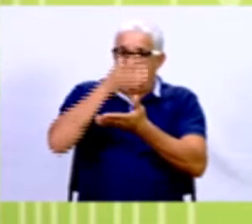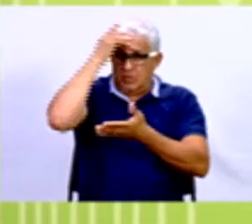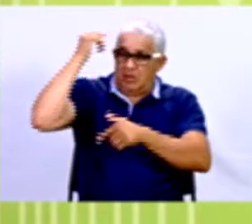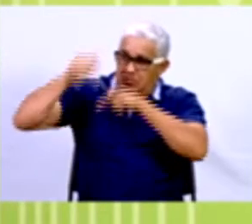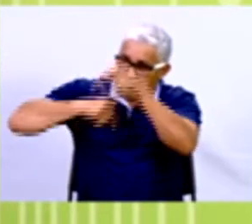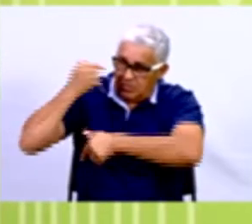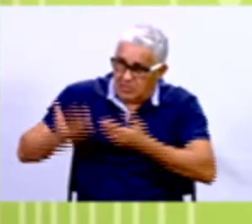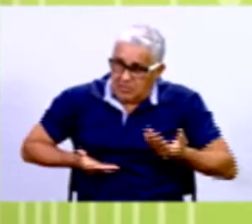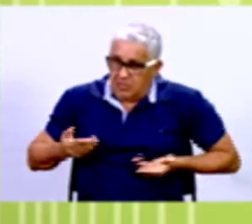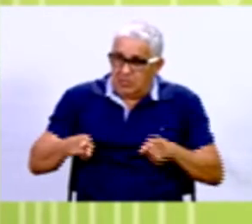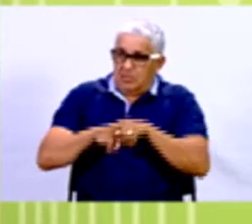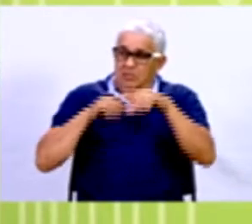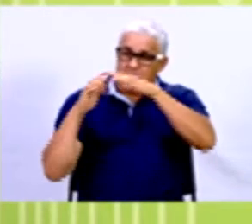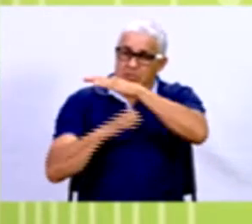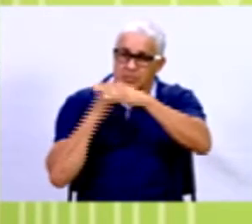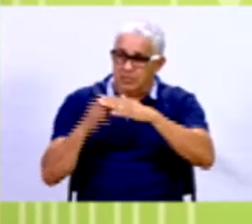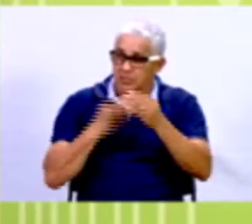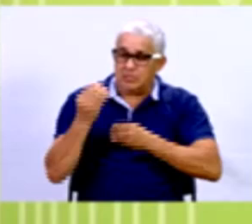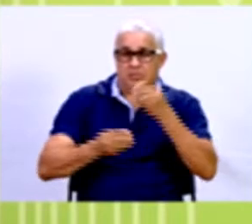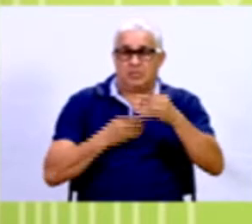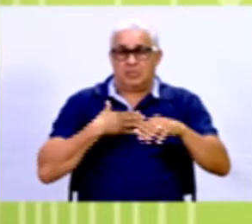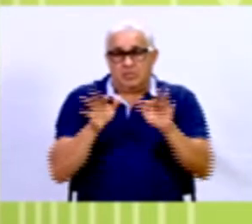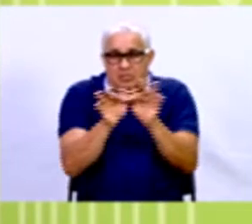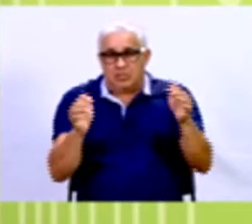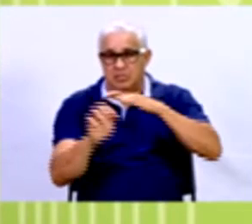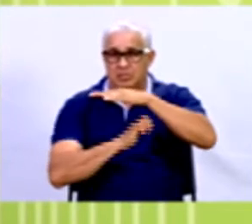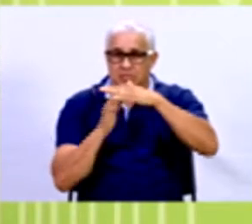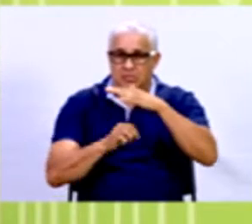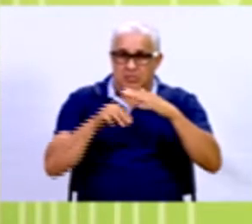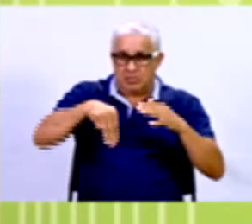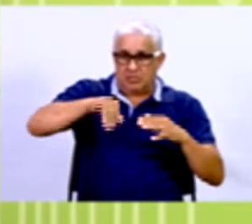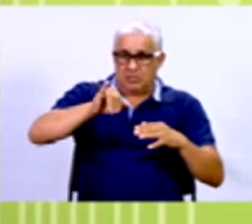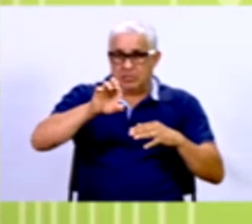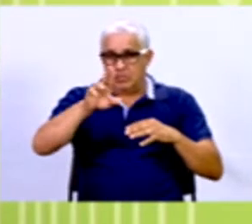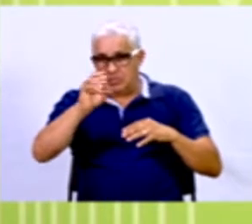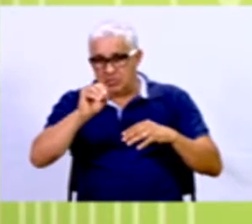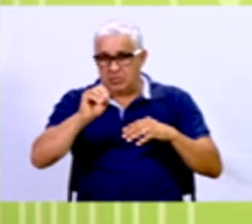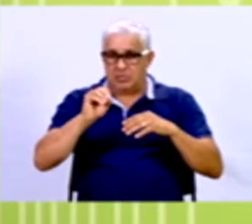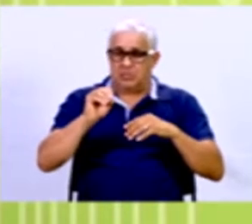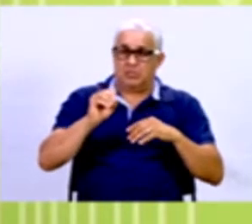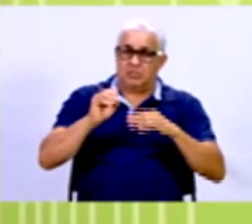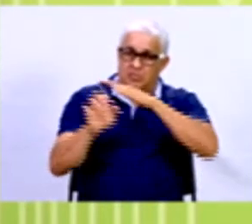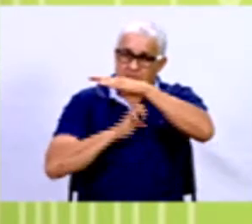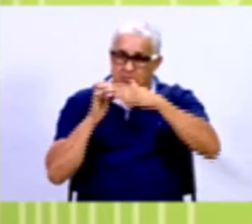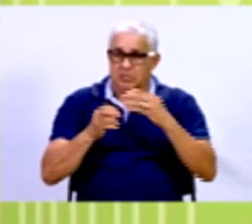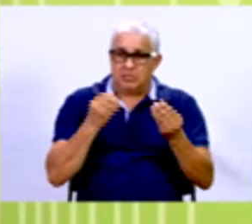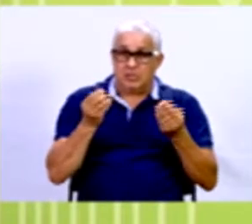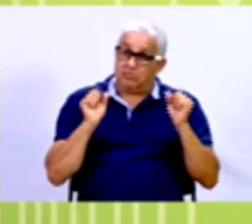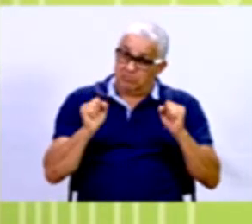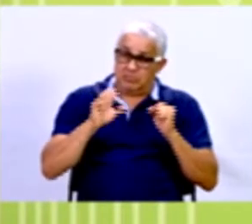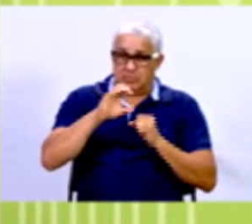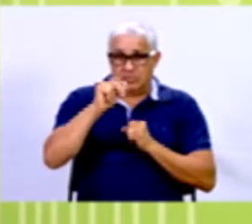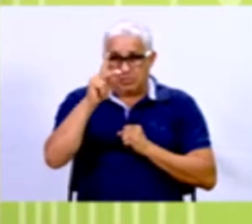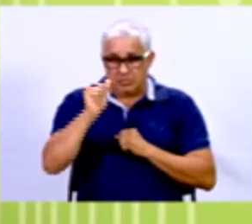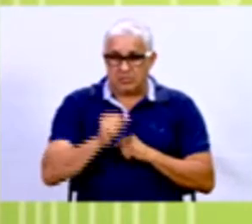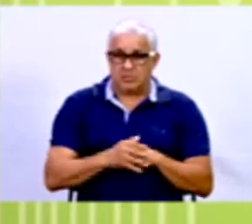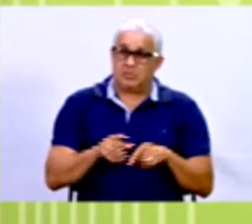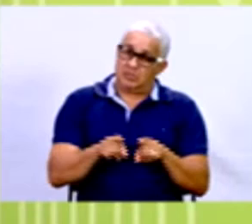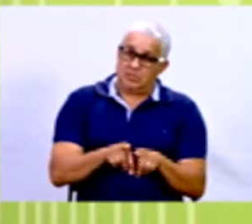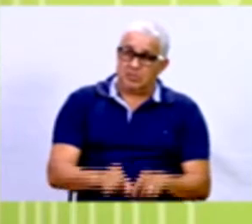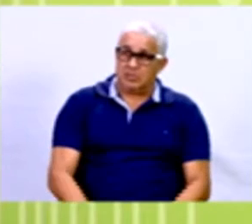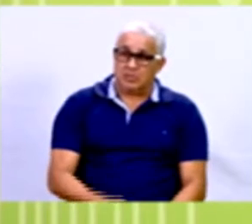Então, como fica no caso da minha empresa, que é uma microempresa? Não tem. Bem, você pode, a CIPA, ou até